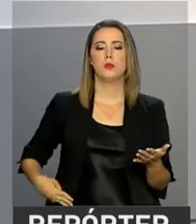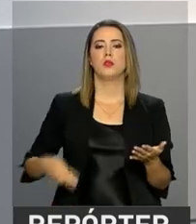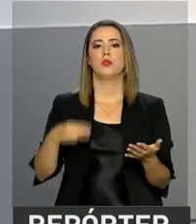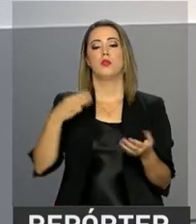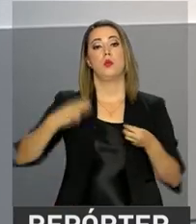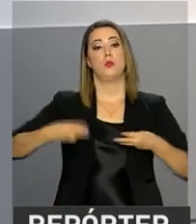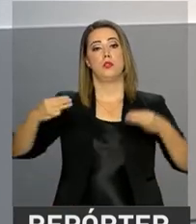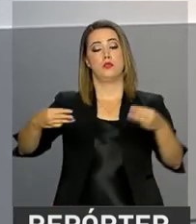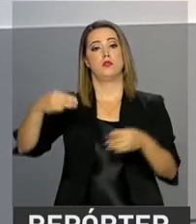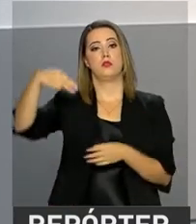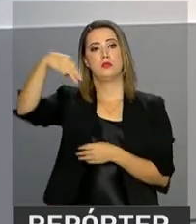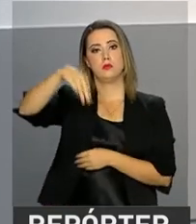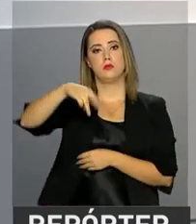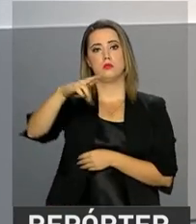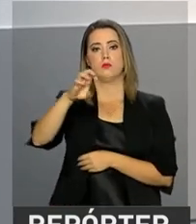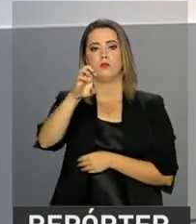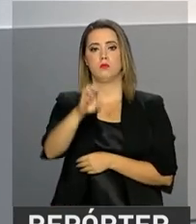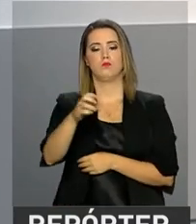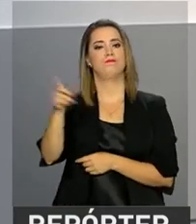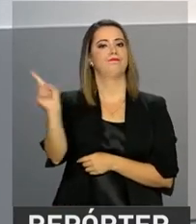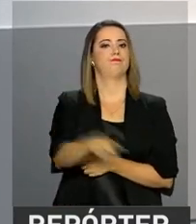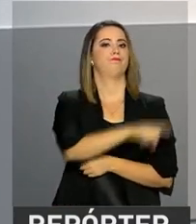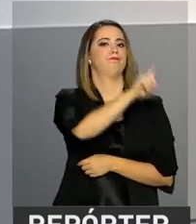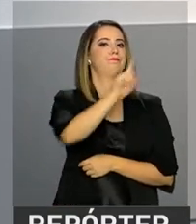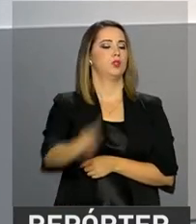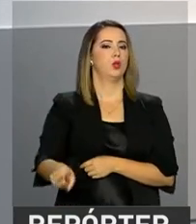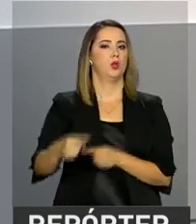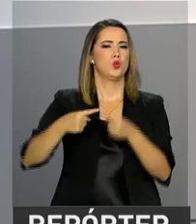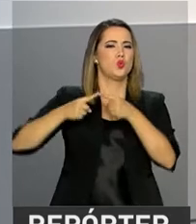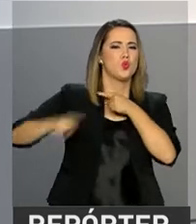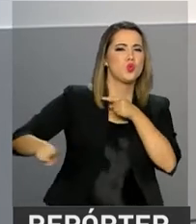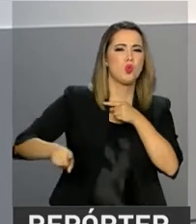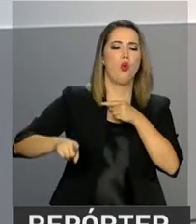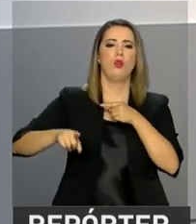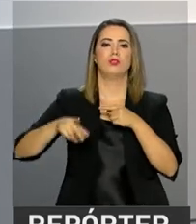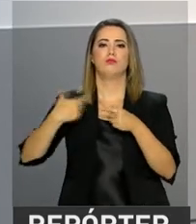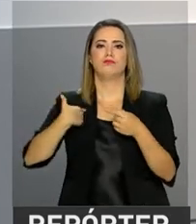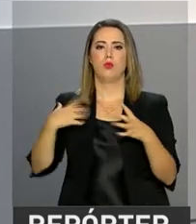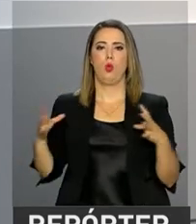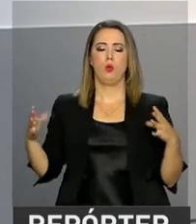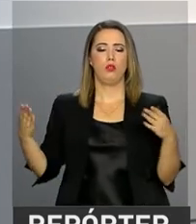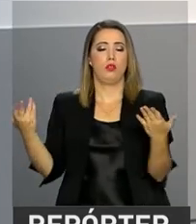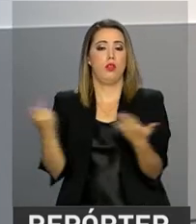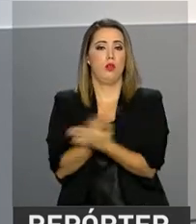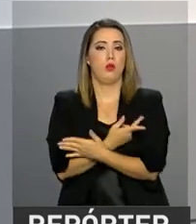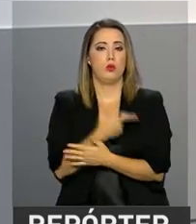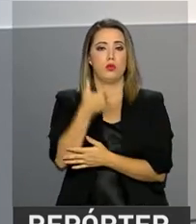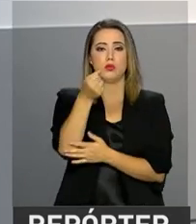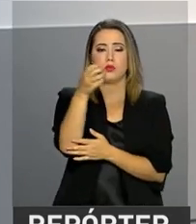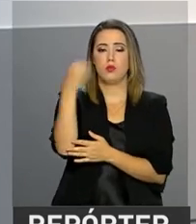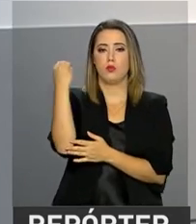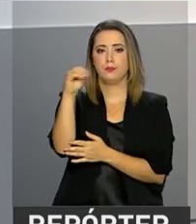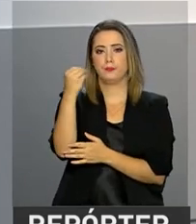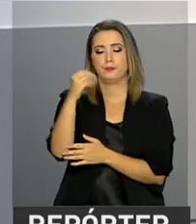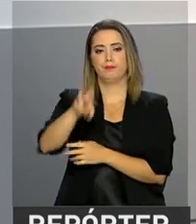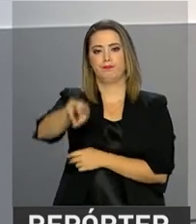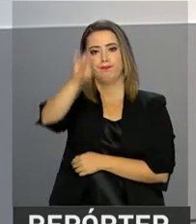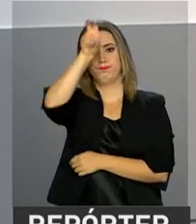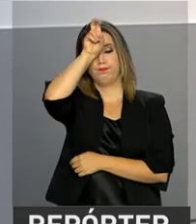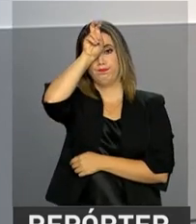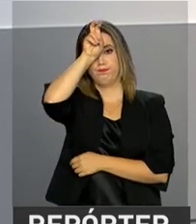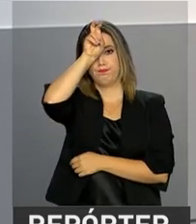afirmou que o governo brasileiro condena nos mais fortes termos o ataque terrorista ocorrido em 20 de outubro no egito